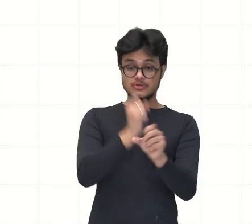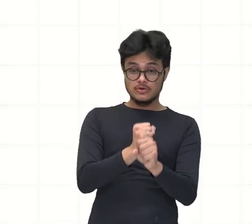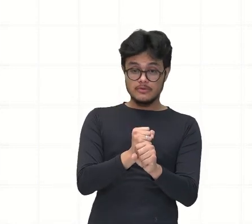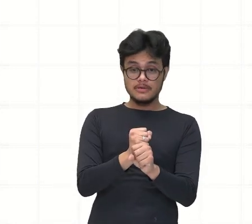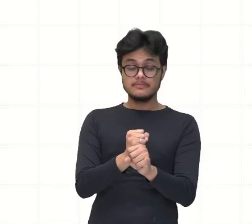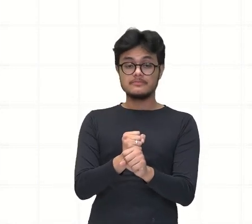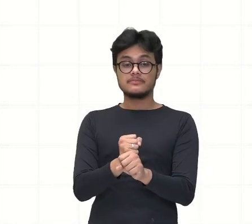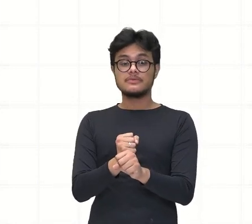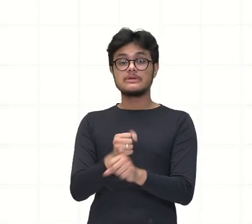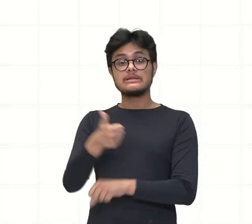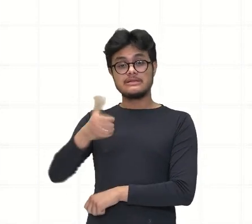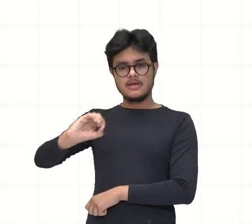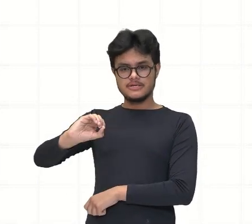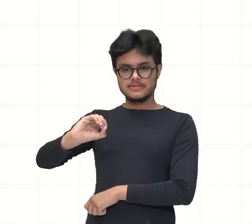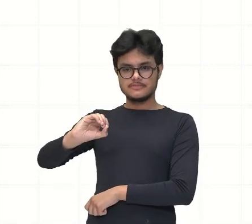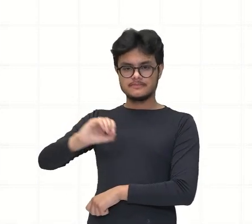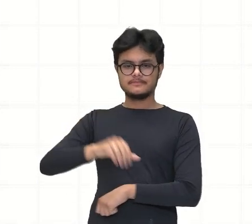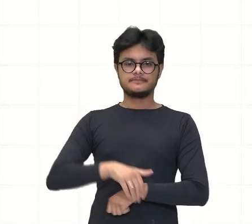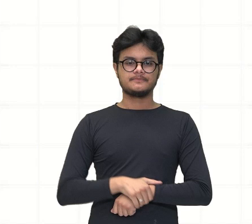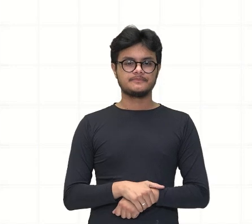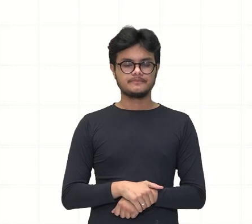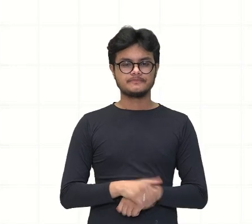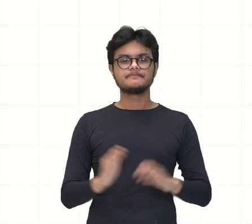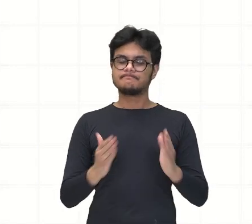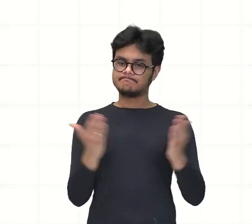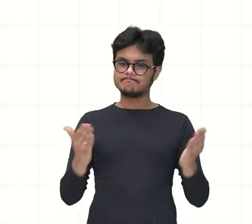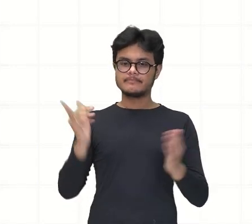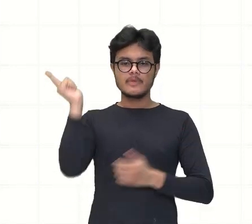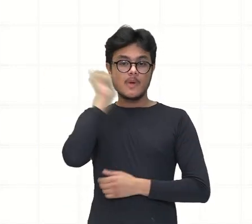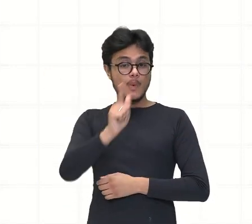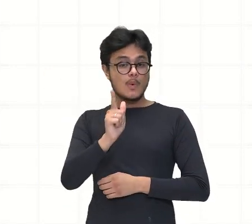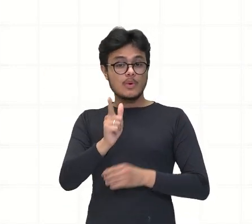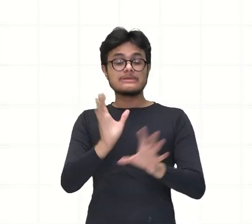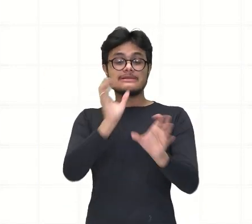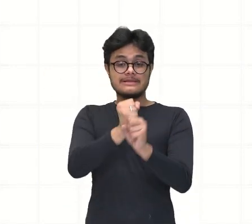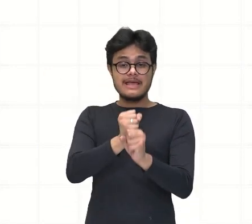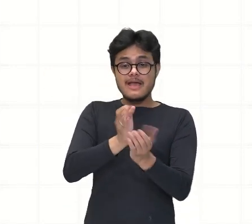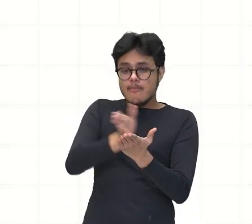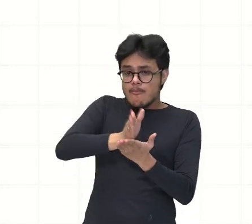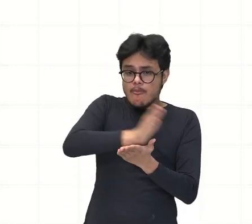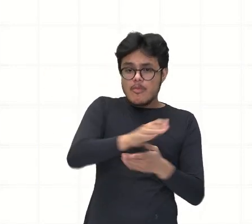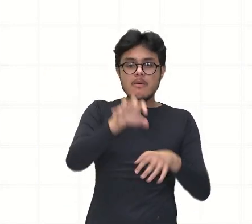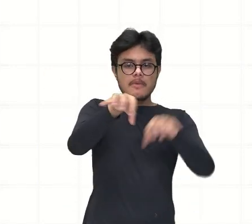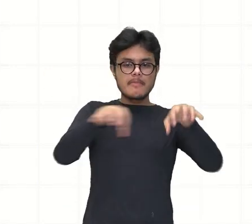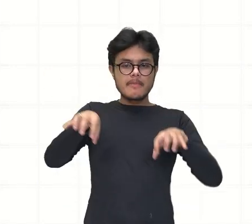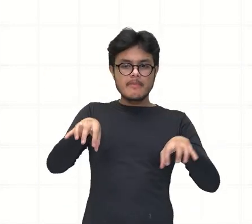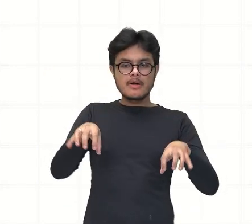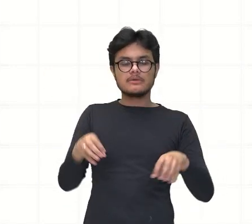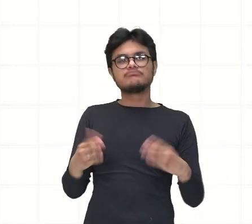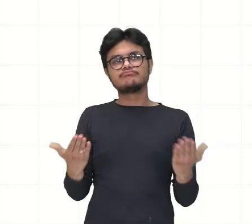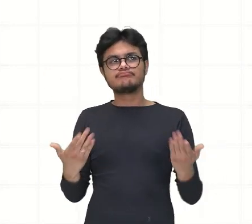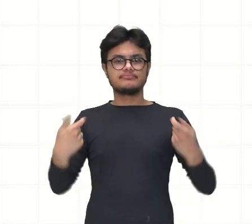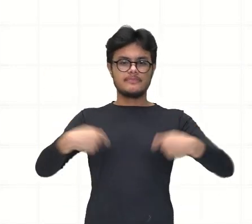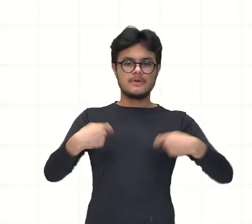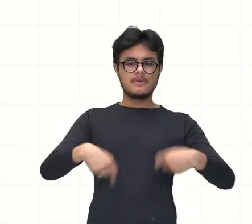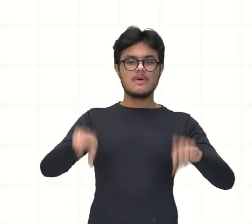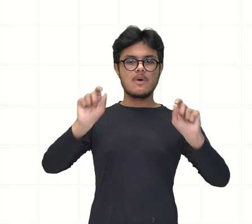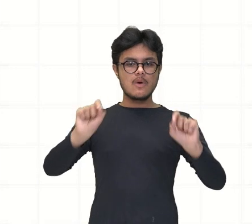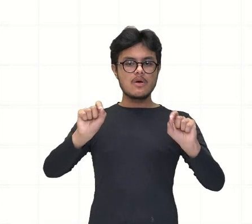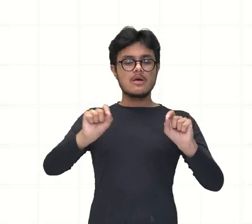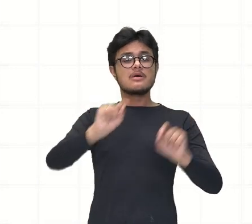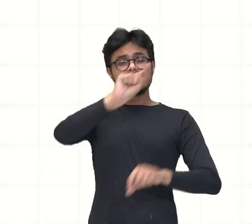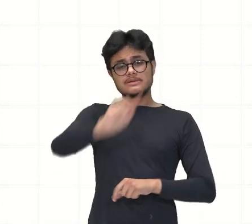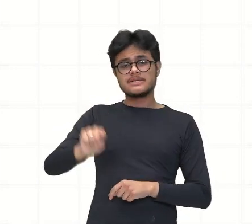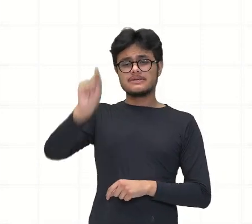a 10. Então, para determinar cada setor, o que é que eu vou fazer? Eu vou fazer uma regra de